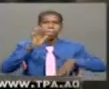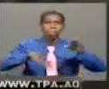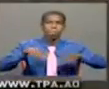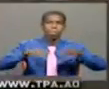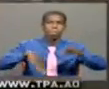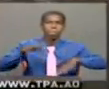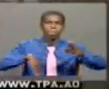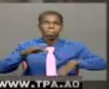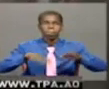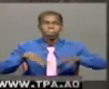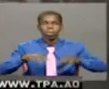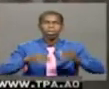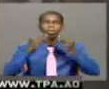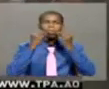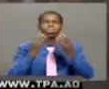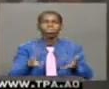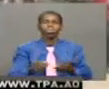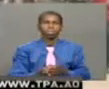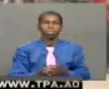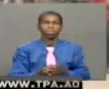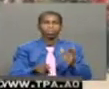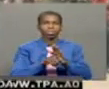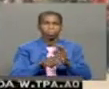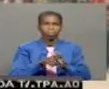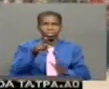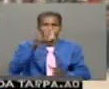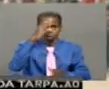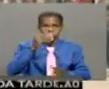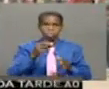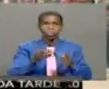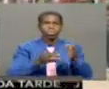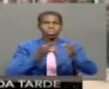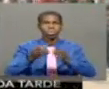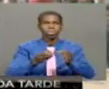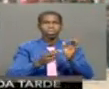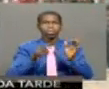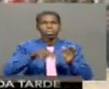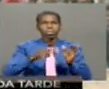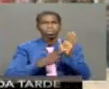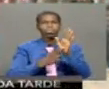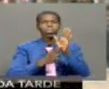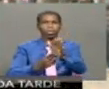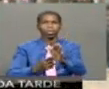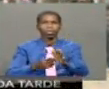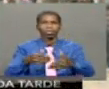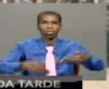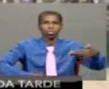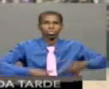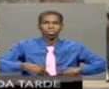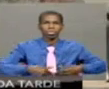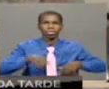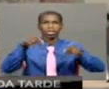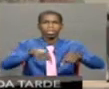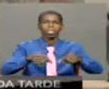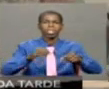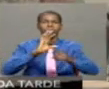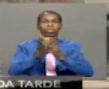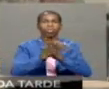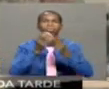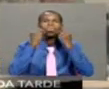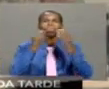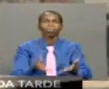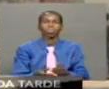iniciação. É para mostrar os mais novos como é que se realiza essa atividade cultural. A província do